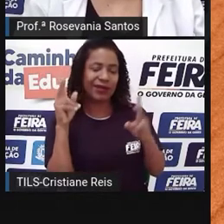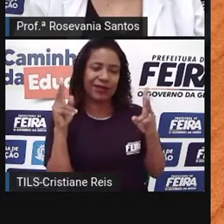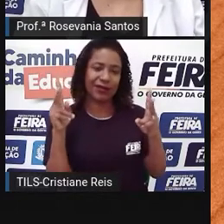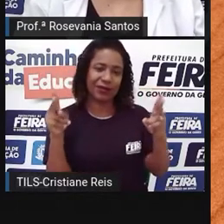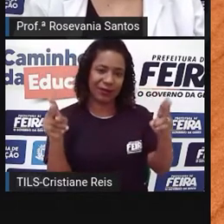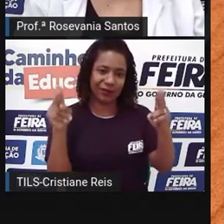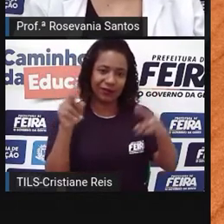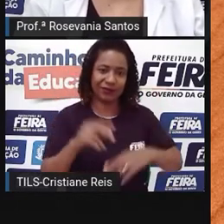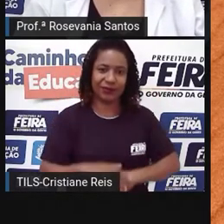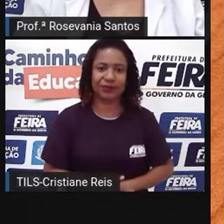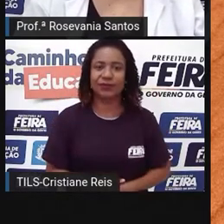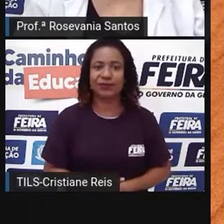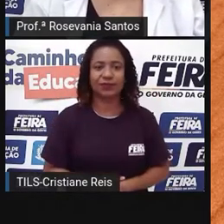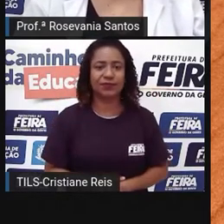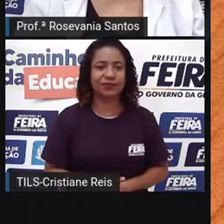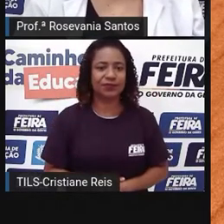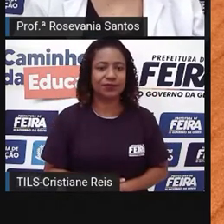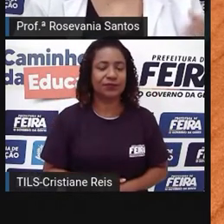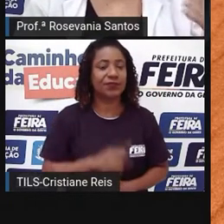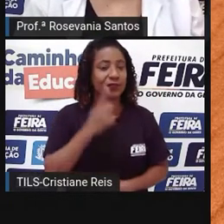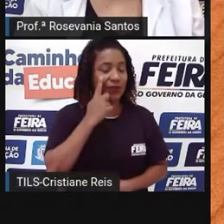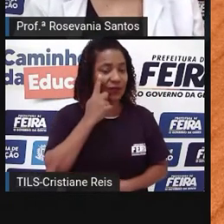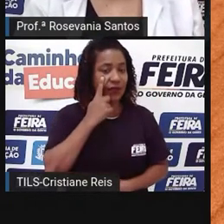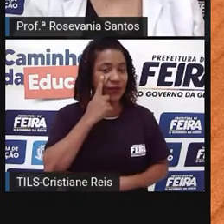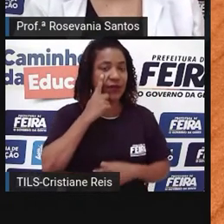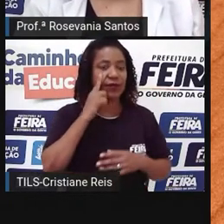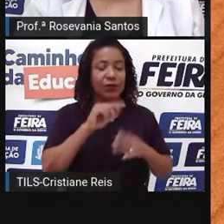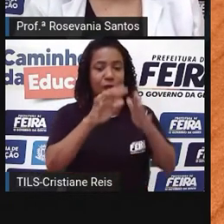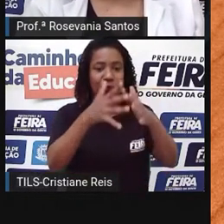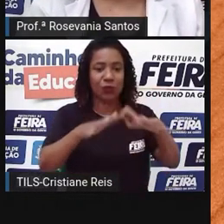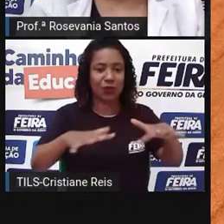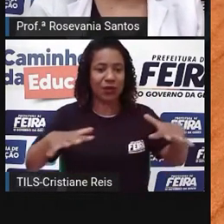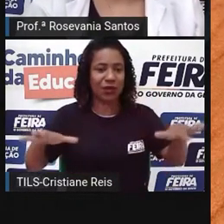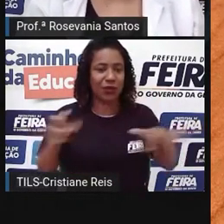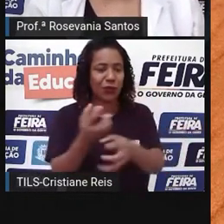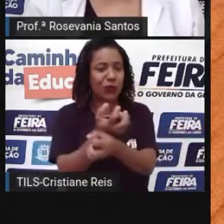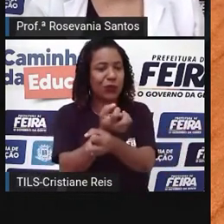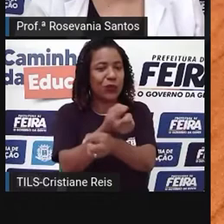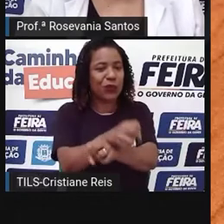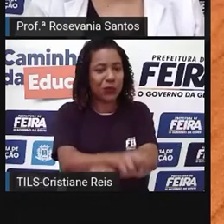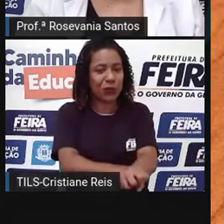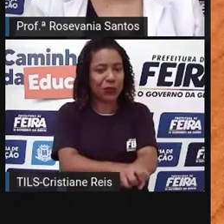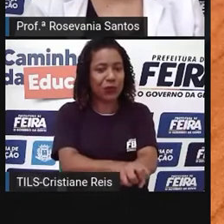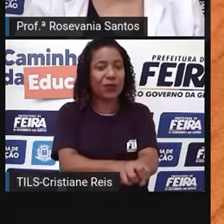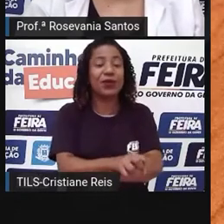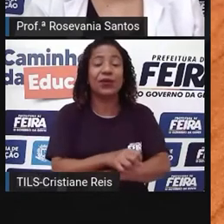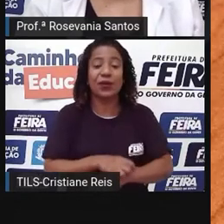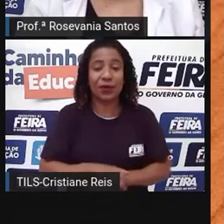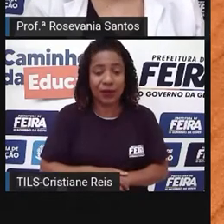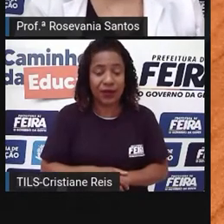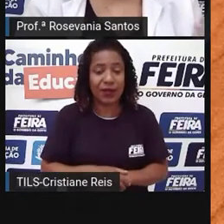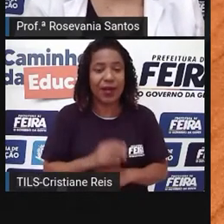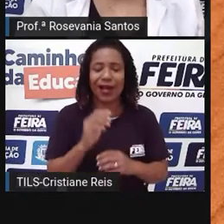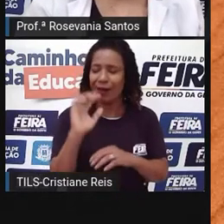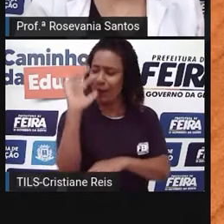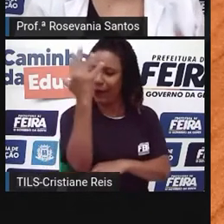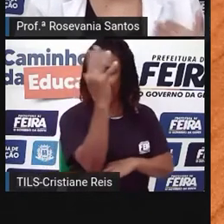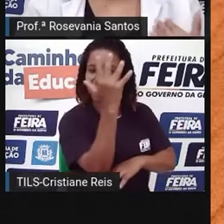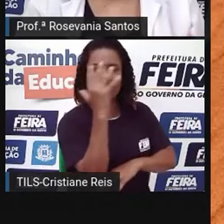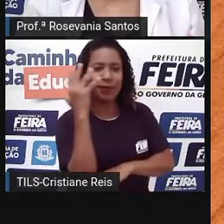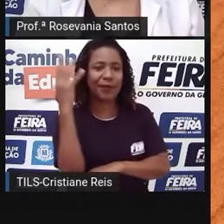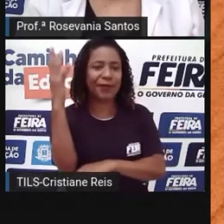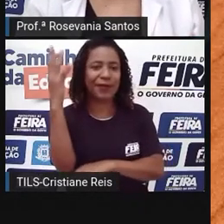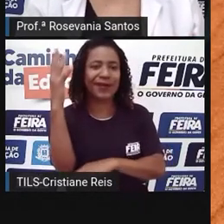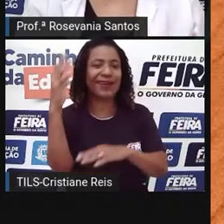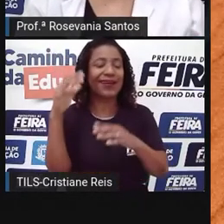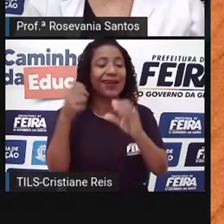Então, o que que a gente vai observar? Essas áreas de deserto com também vegetação, que é vegetação de deserto, que é quase